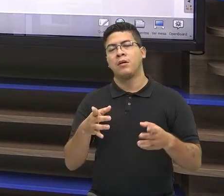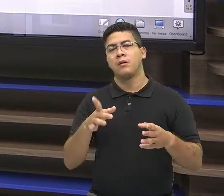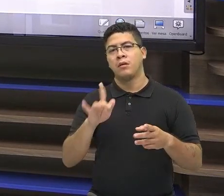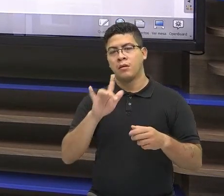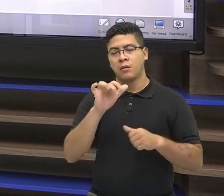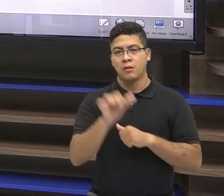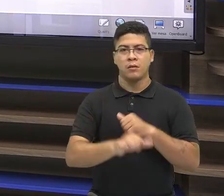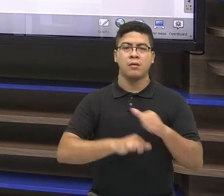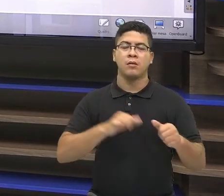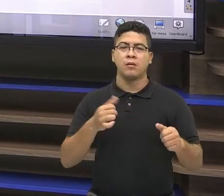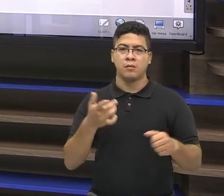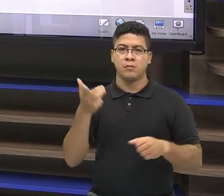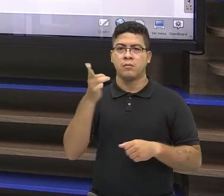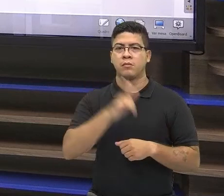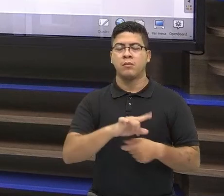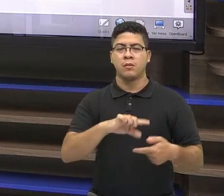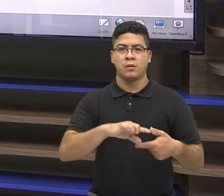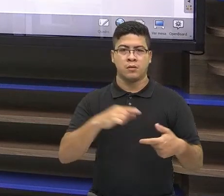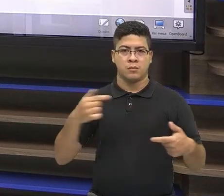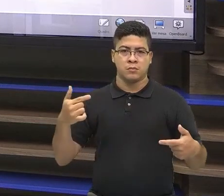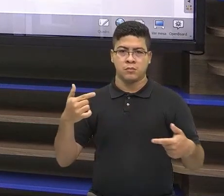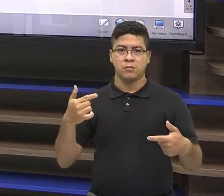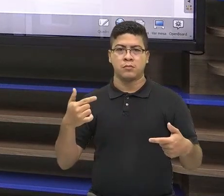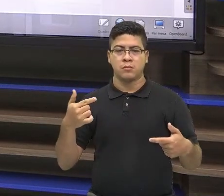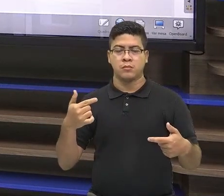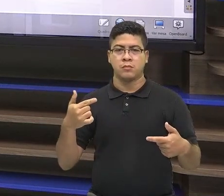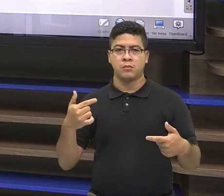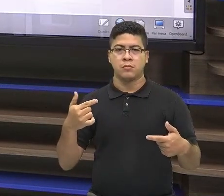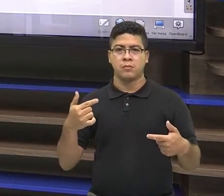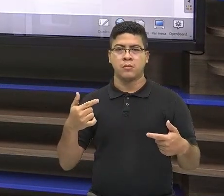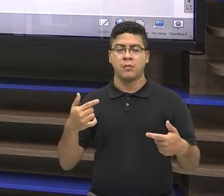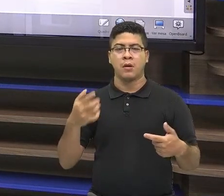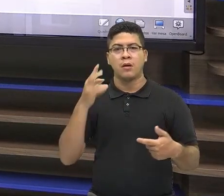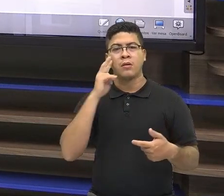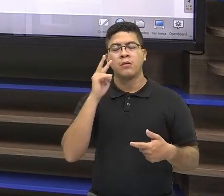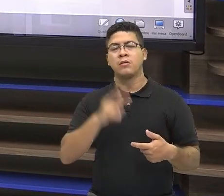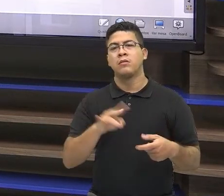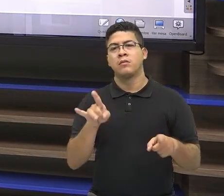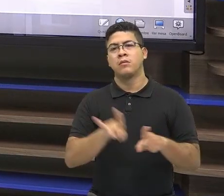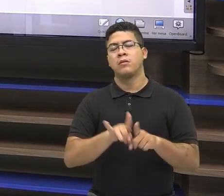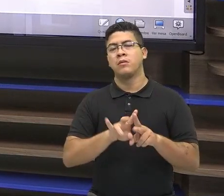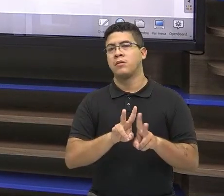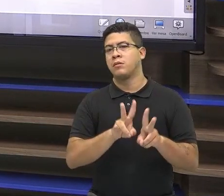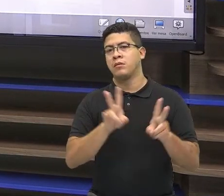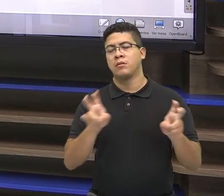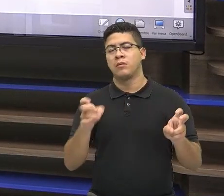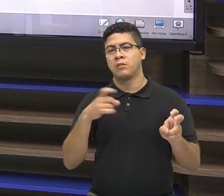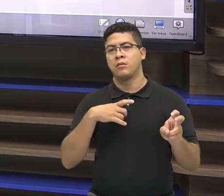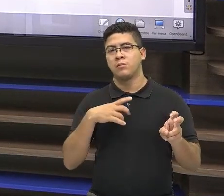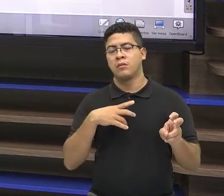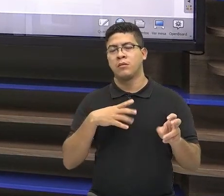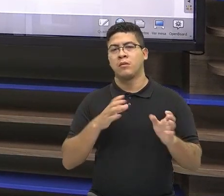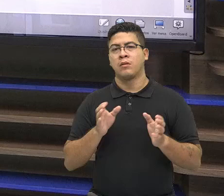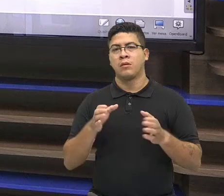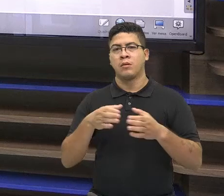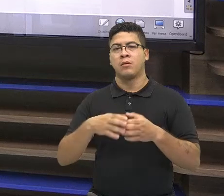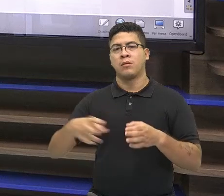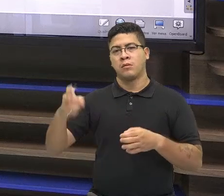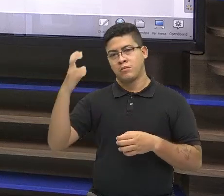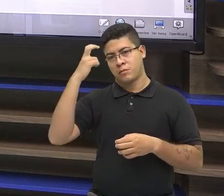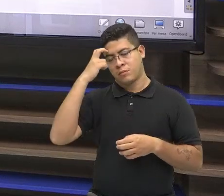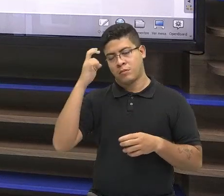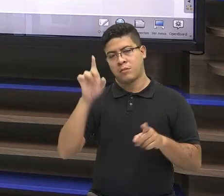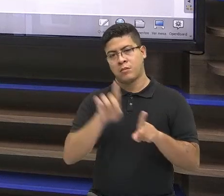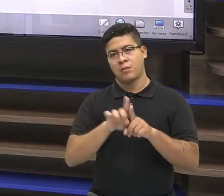resgatamos algumas coisas do pré-modernismo, vimos também sobre a vanguarda europeia, né, que vocês lembram, que nós estudamos na